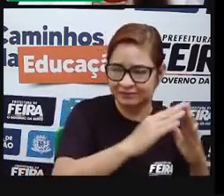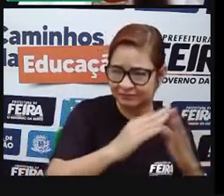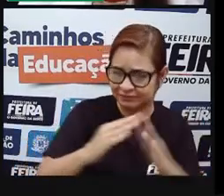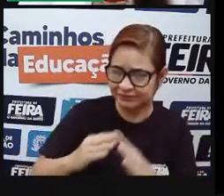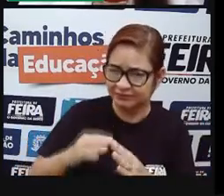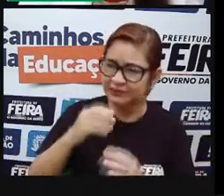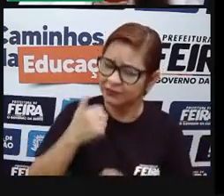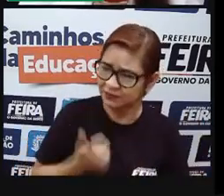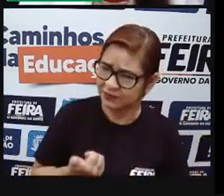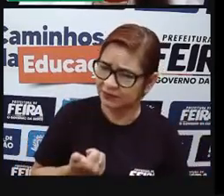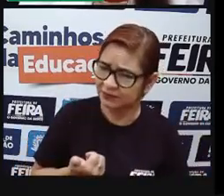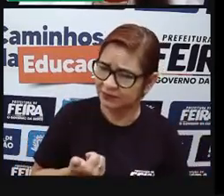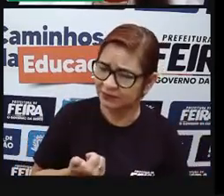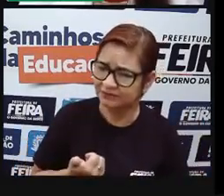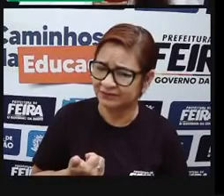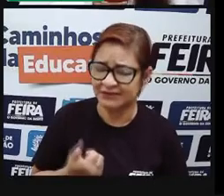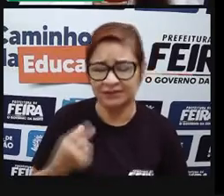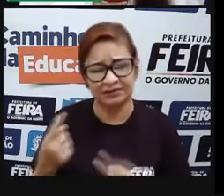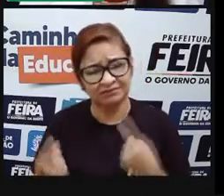rapaz